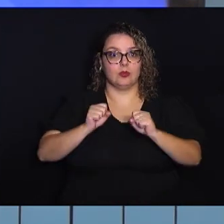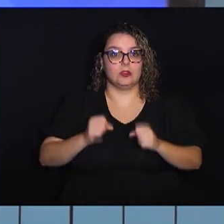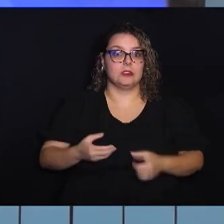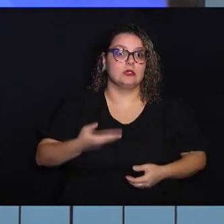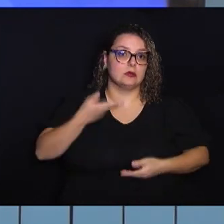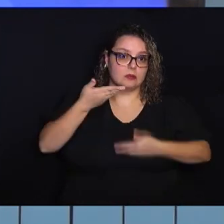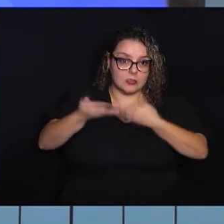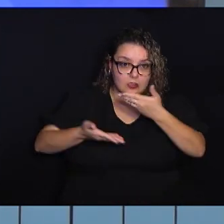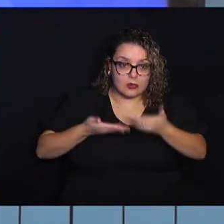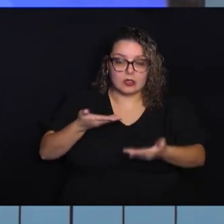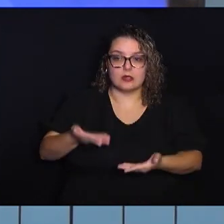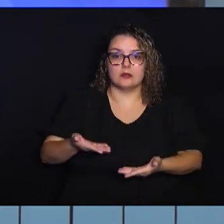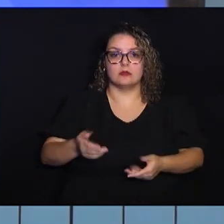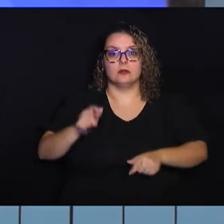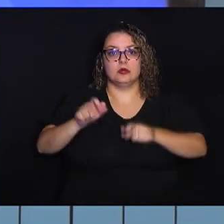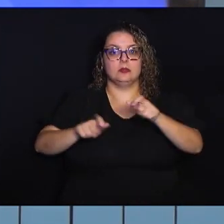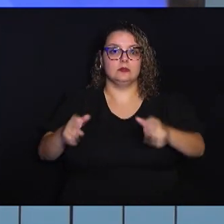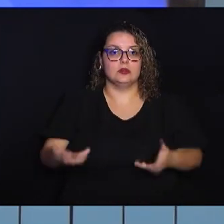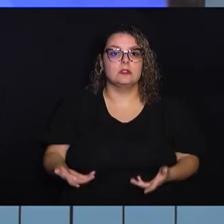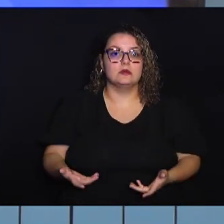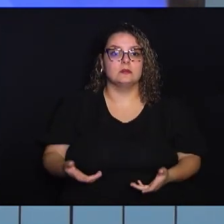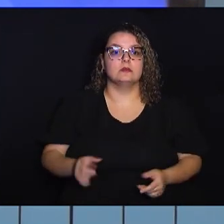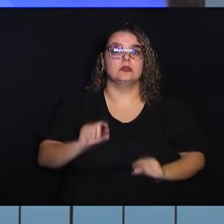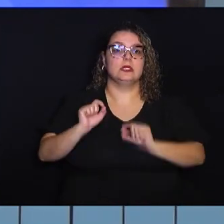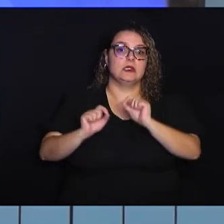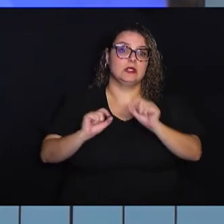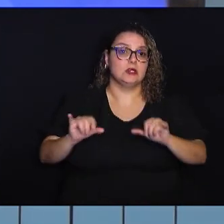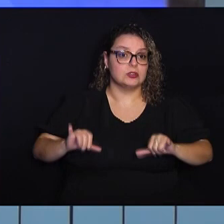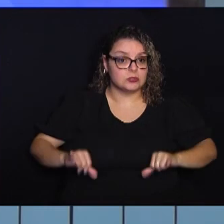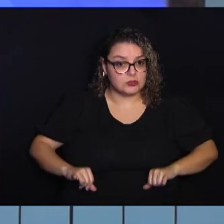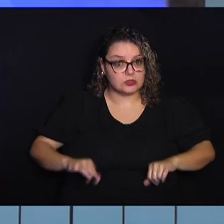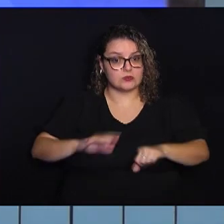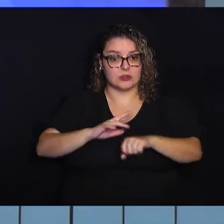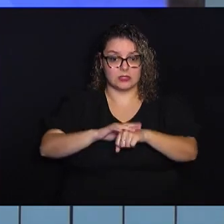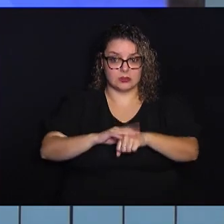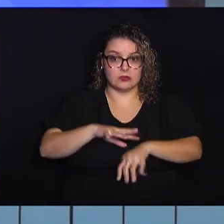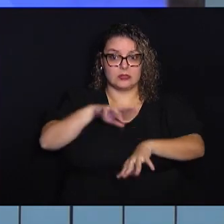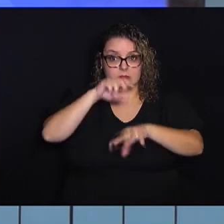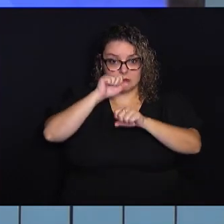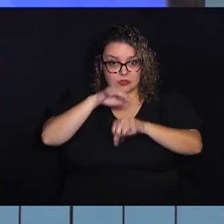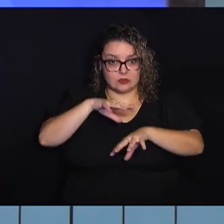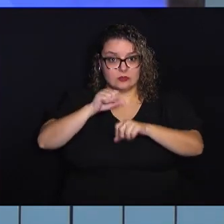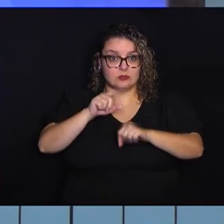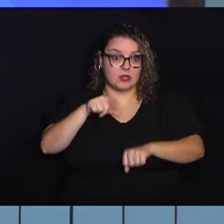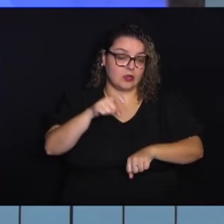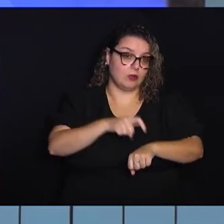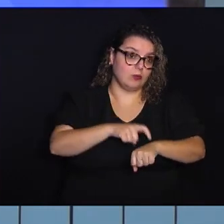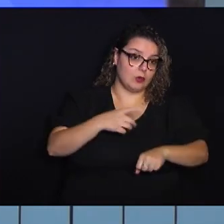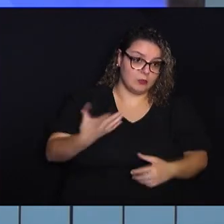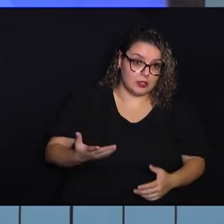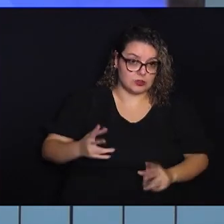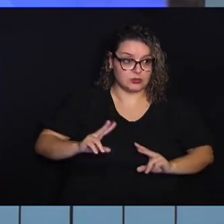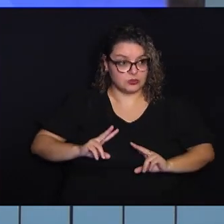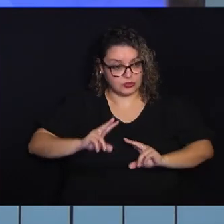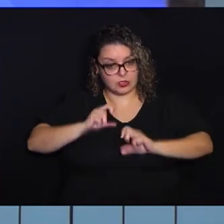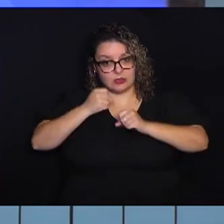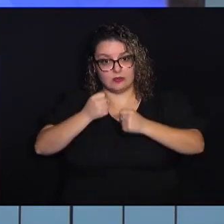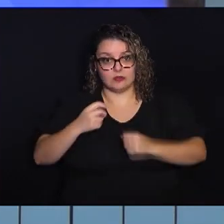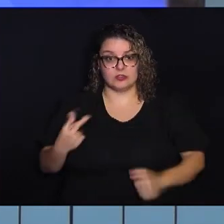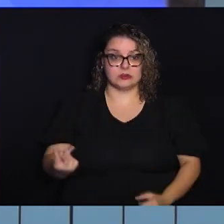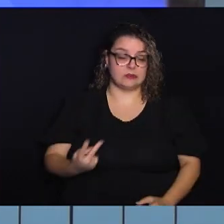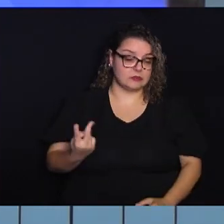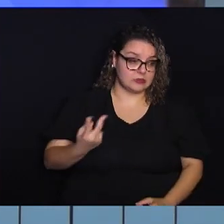aqui para a população, para quem está sofrendo aí com essas doenças respiratórias? Seria o momento aí de reforçar as